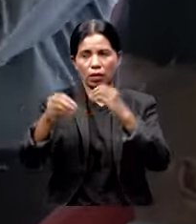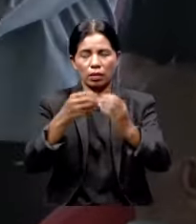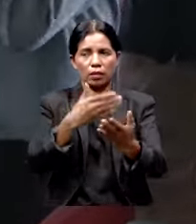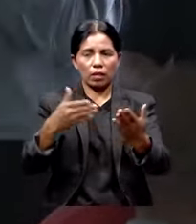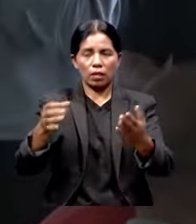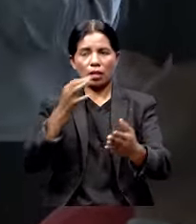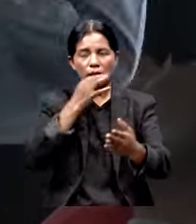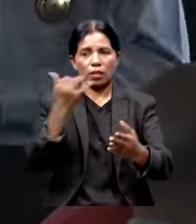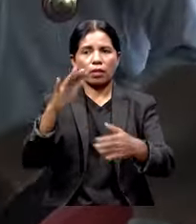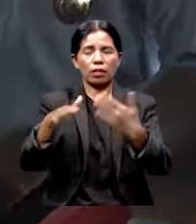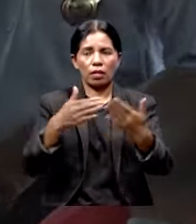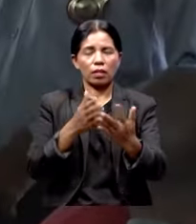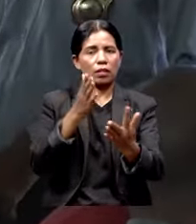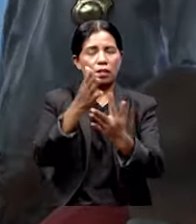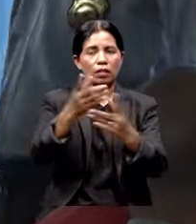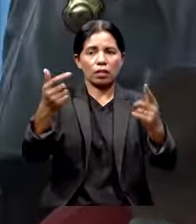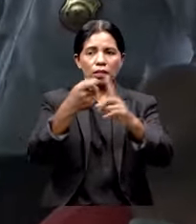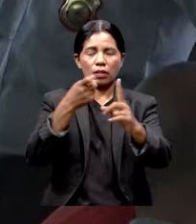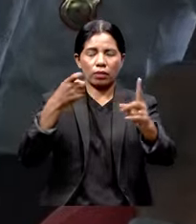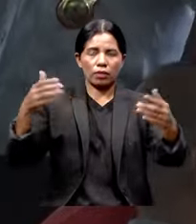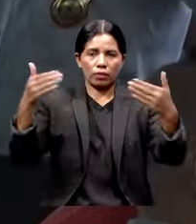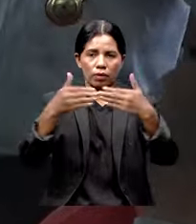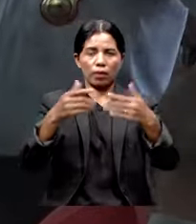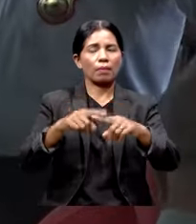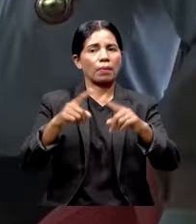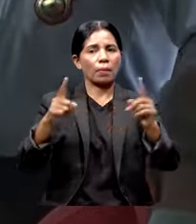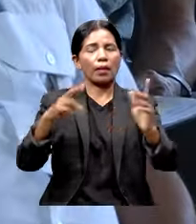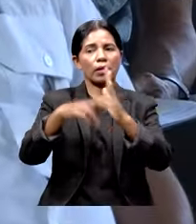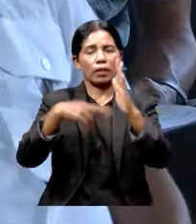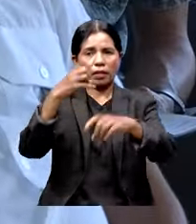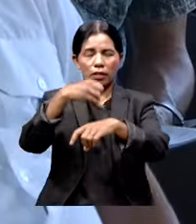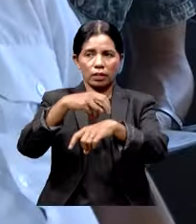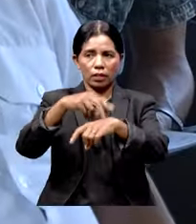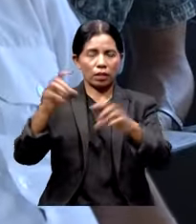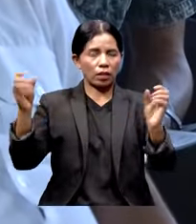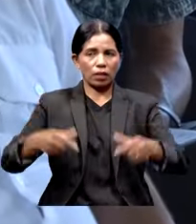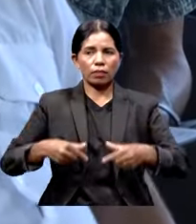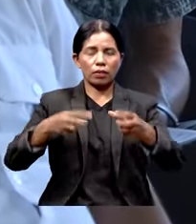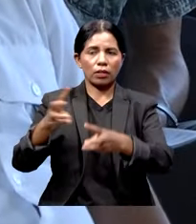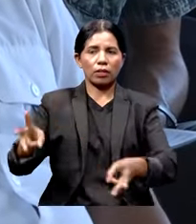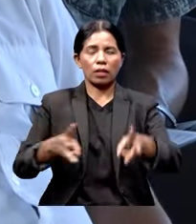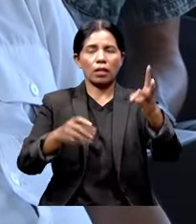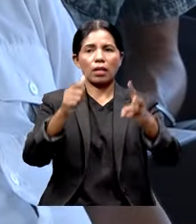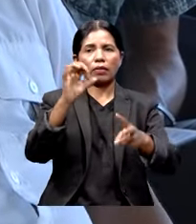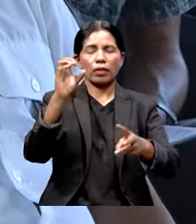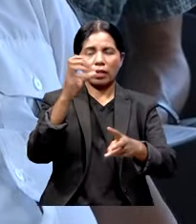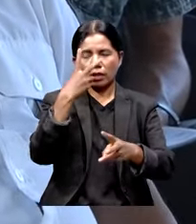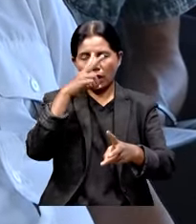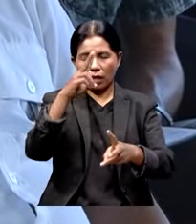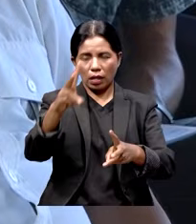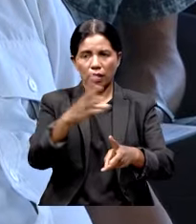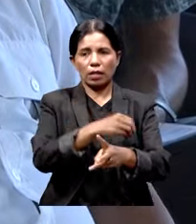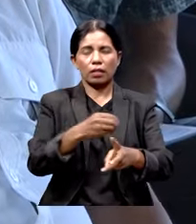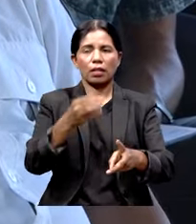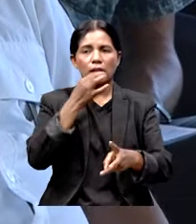ai hansira ne betama sai li husi fronteira mai be regras internacional la fordalam ba faesa ato halo controlo ba produto no